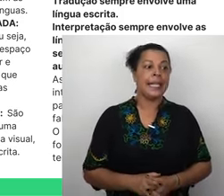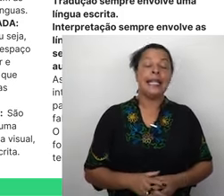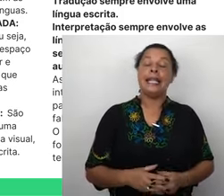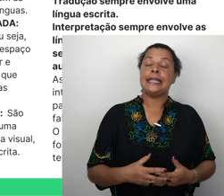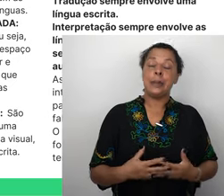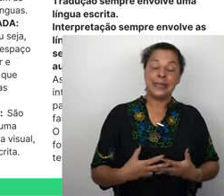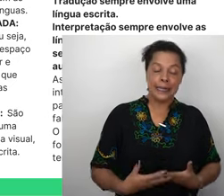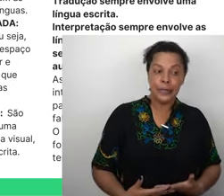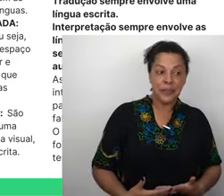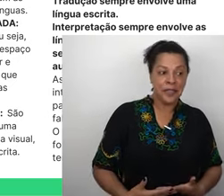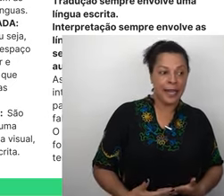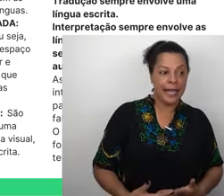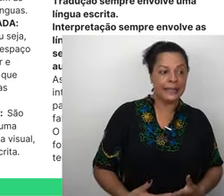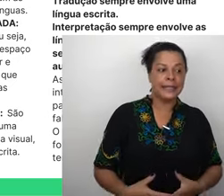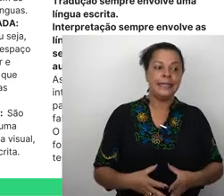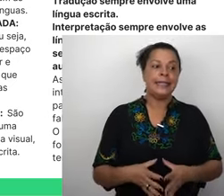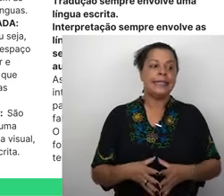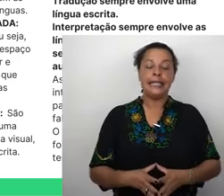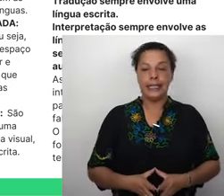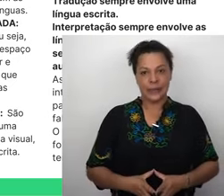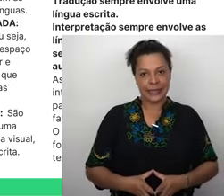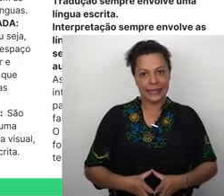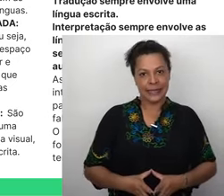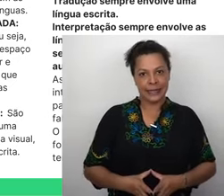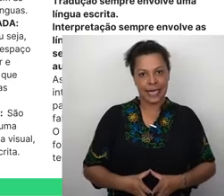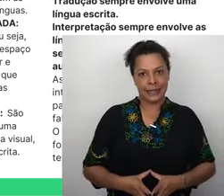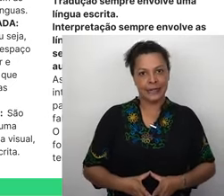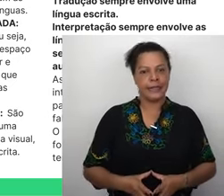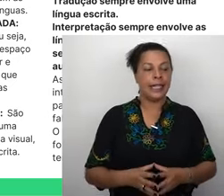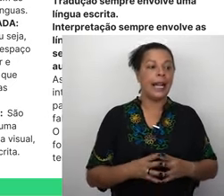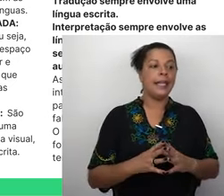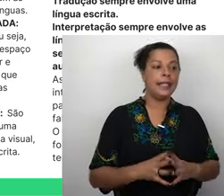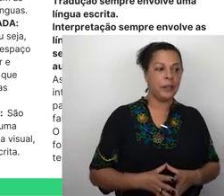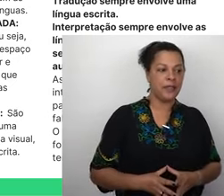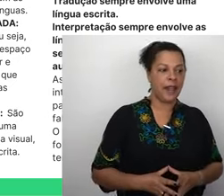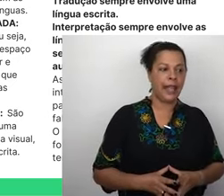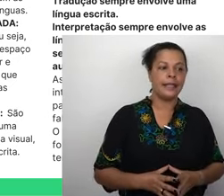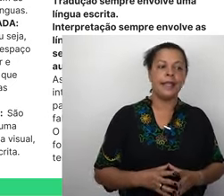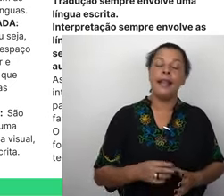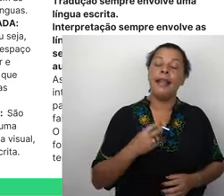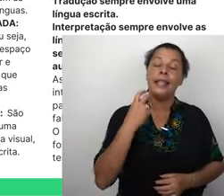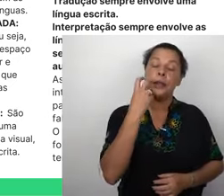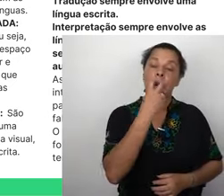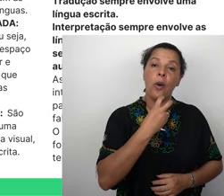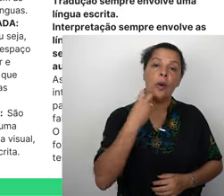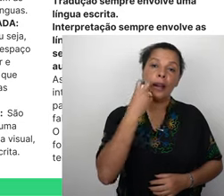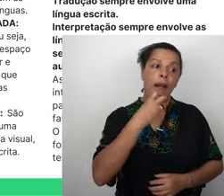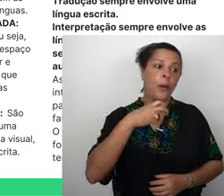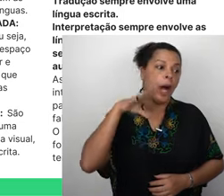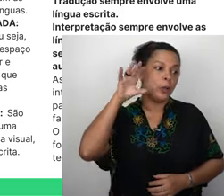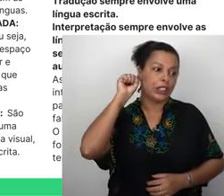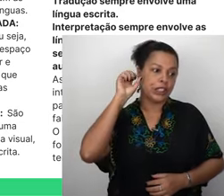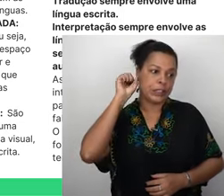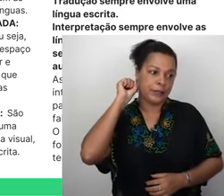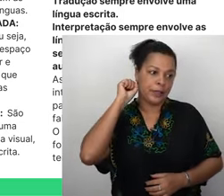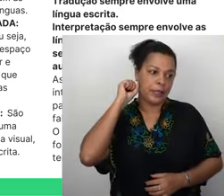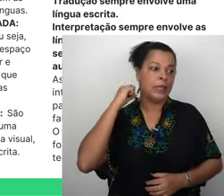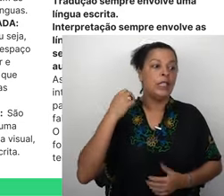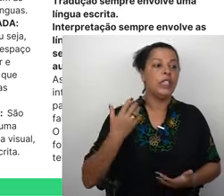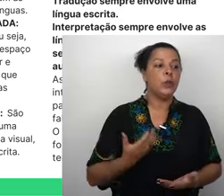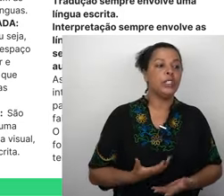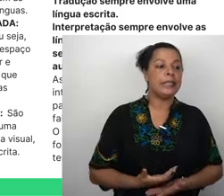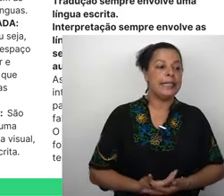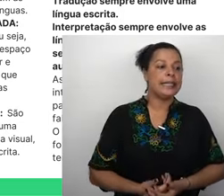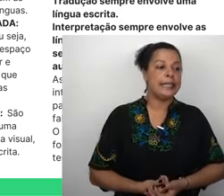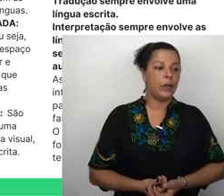línguas. Temos a língua falada e a língua sinalizada. A língua falada é a língua oral